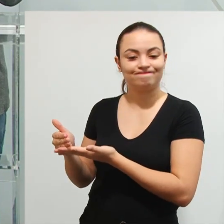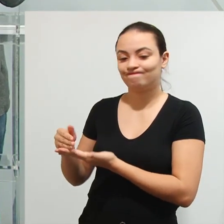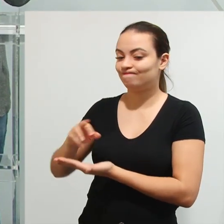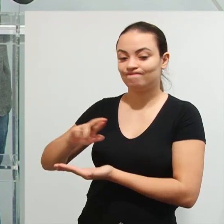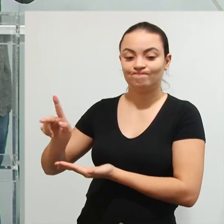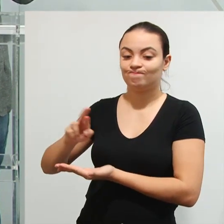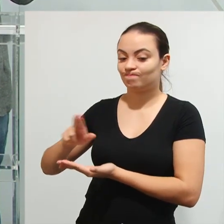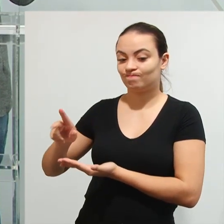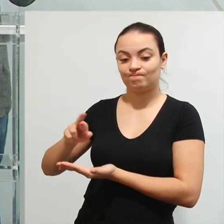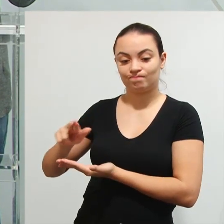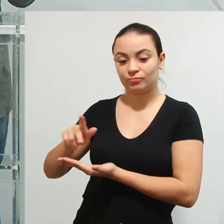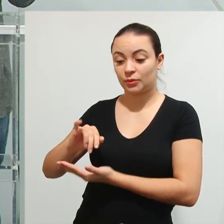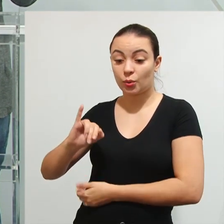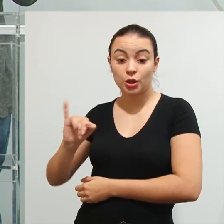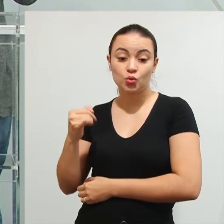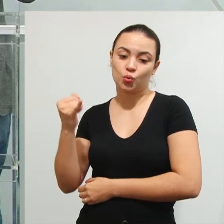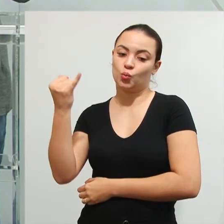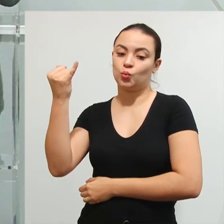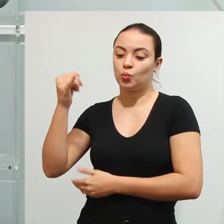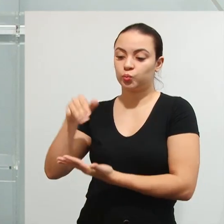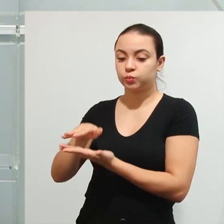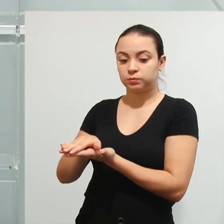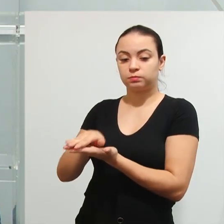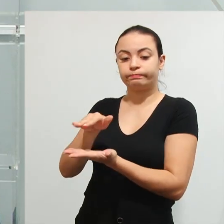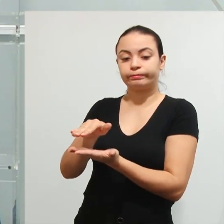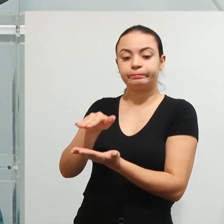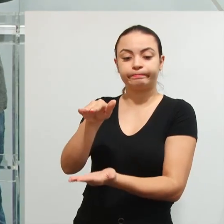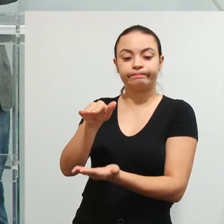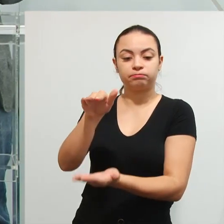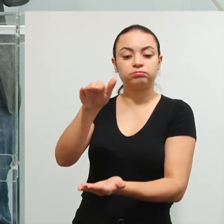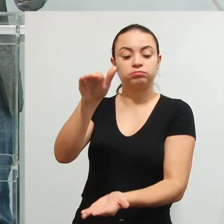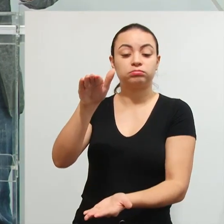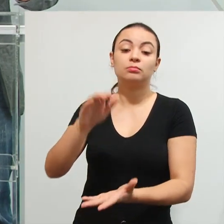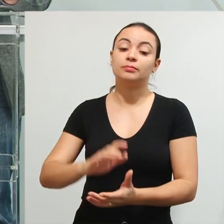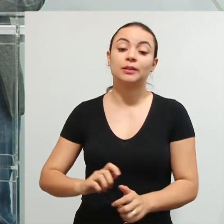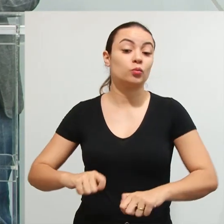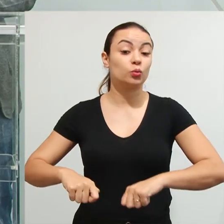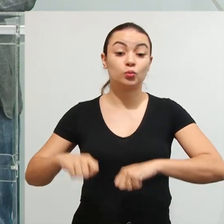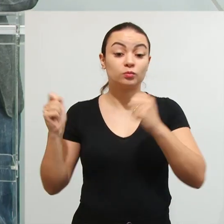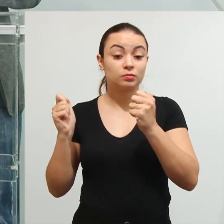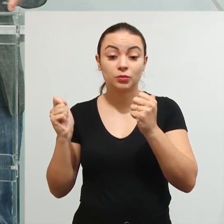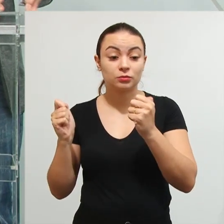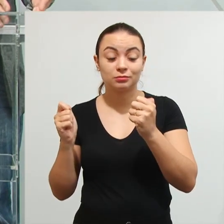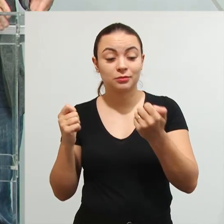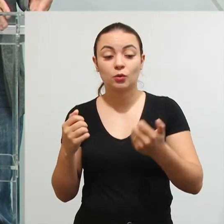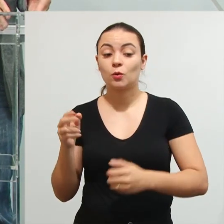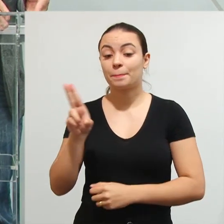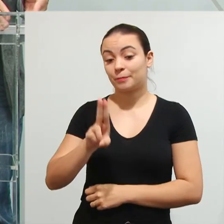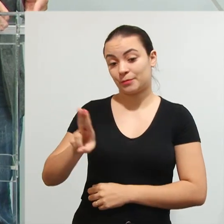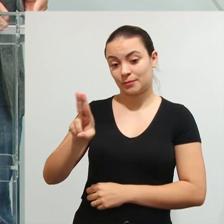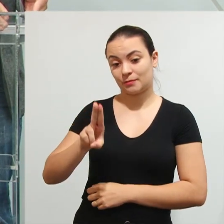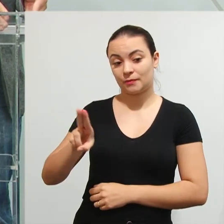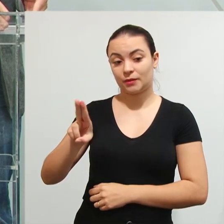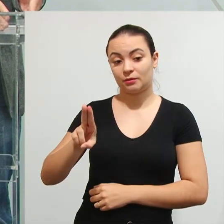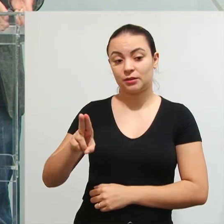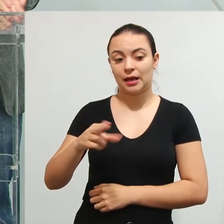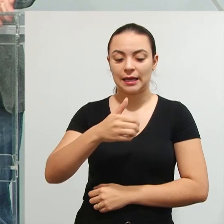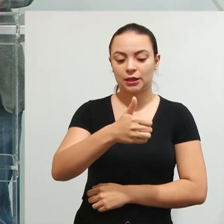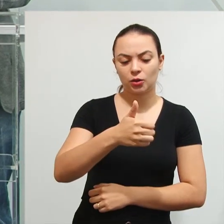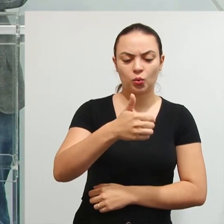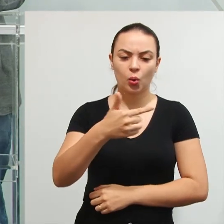compensar nessa taxa anual então não adianta seguir proporção que não vai valer para juros compostos